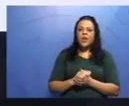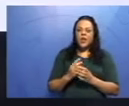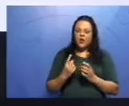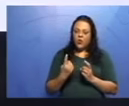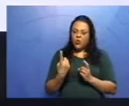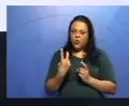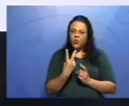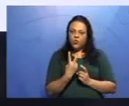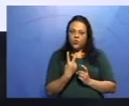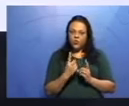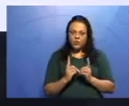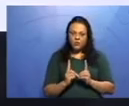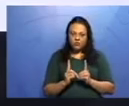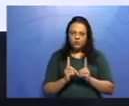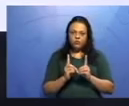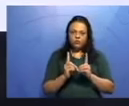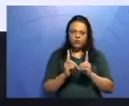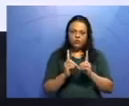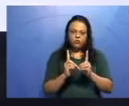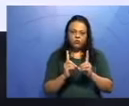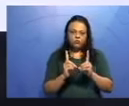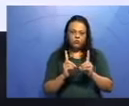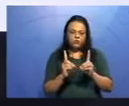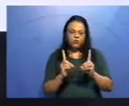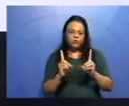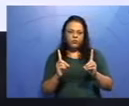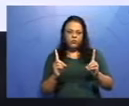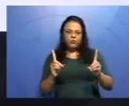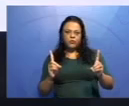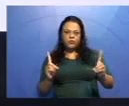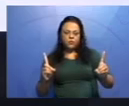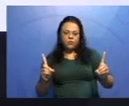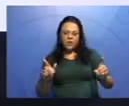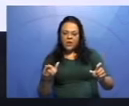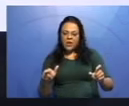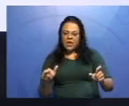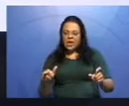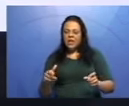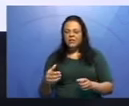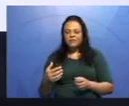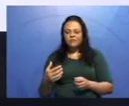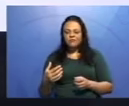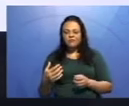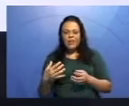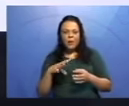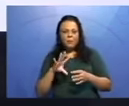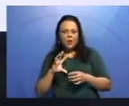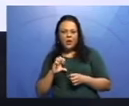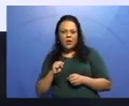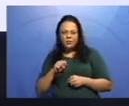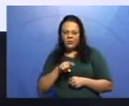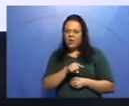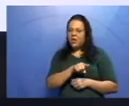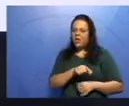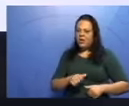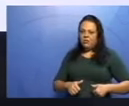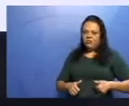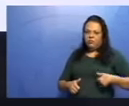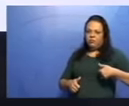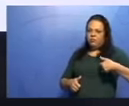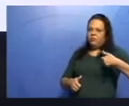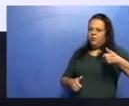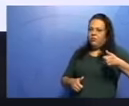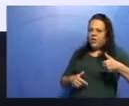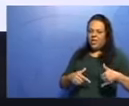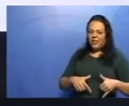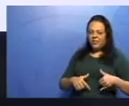ainda mais que ela, Rita estava certa de ser amada, Camilo não só o estava, mas via estremecer e arriscar-se por